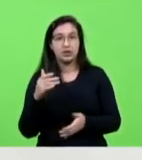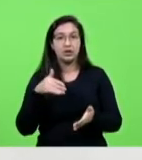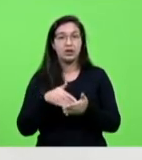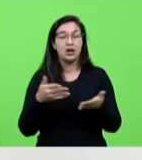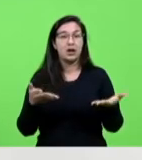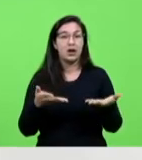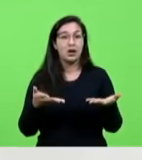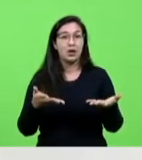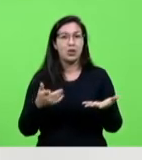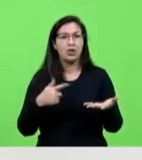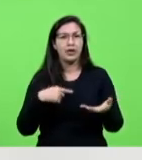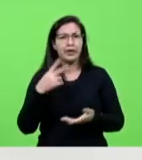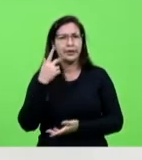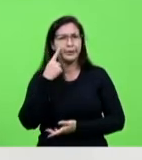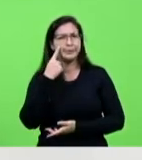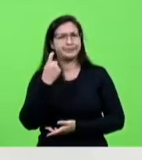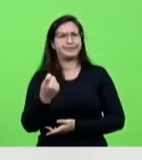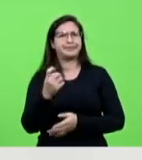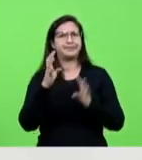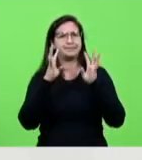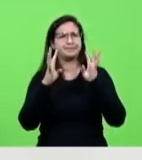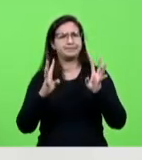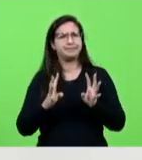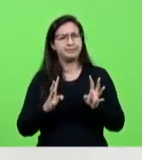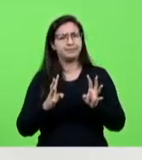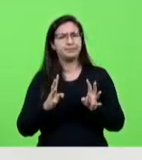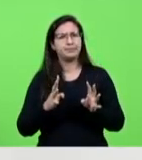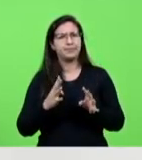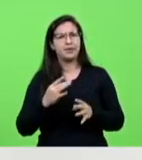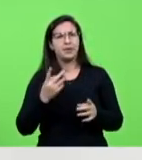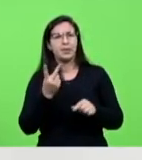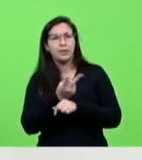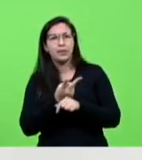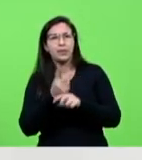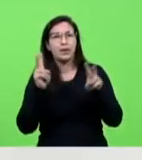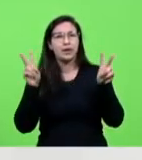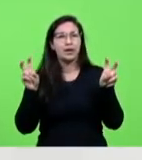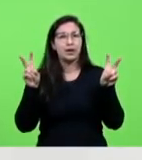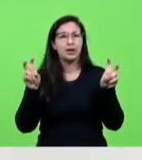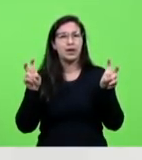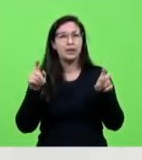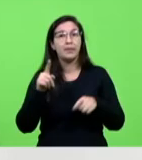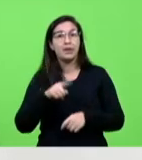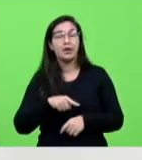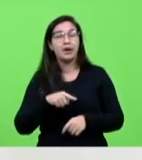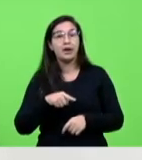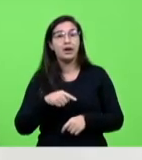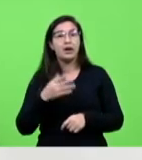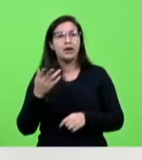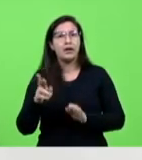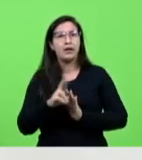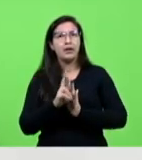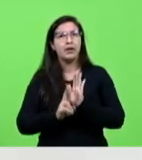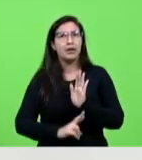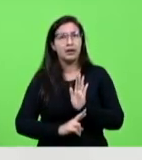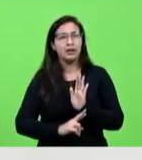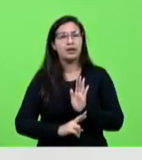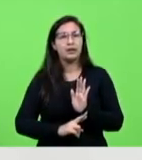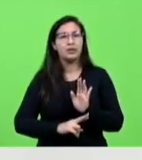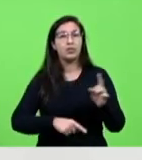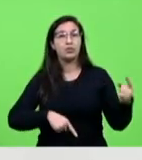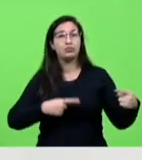me fez buscar um pouco, deputada Ana, sobre esse assunto, foi que o relator dessa